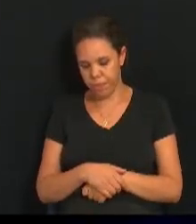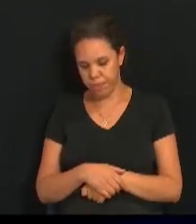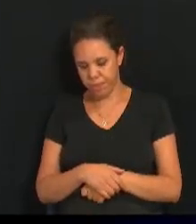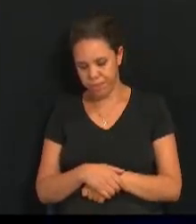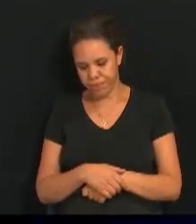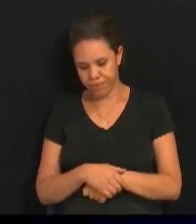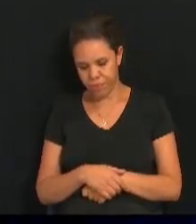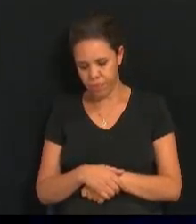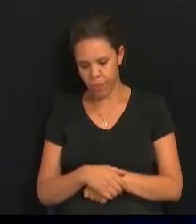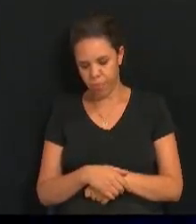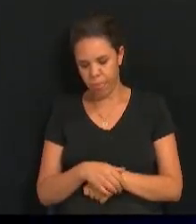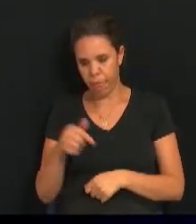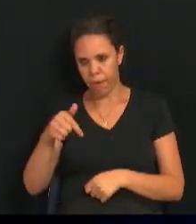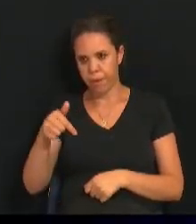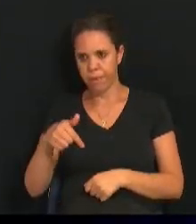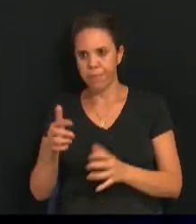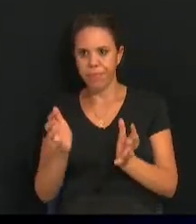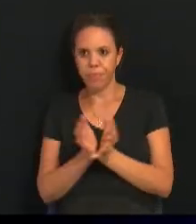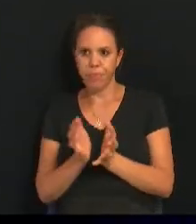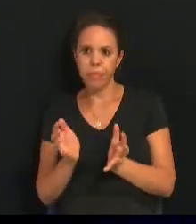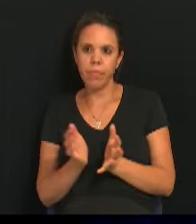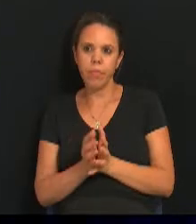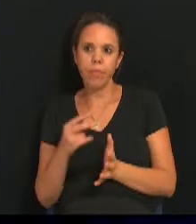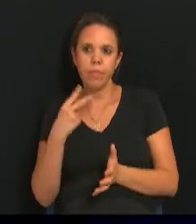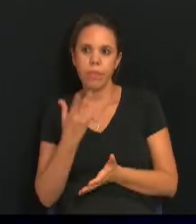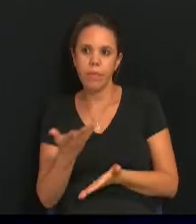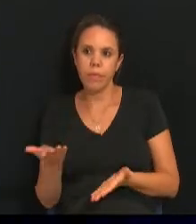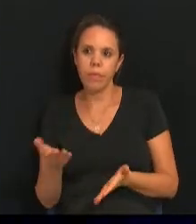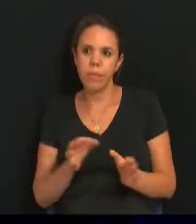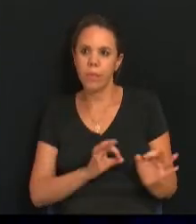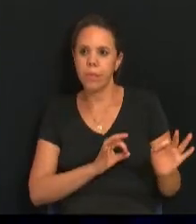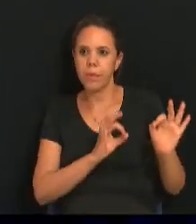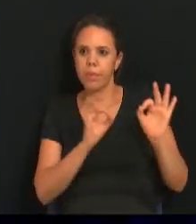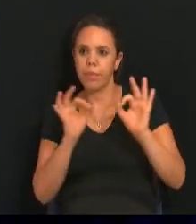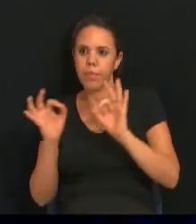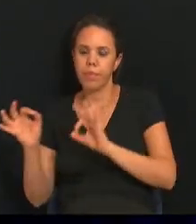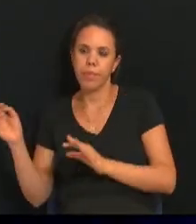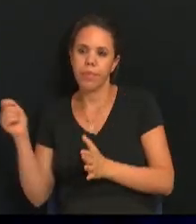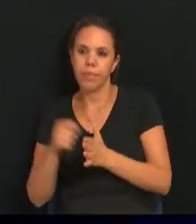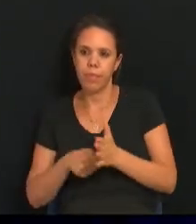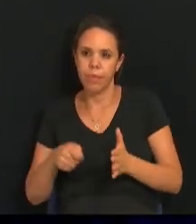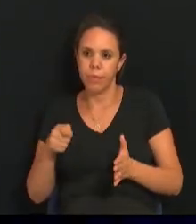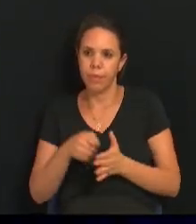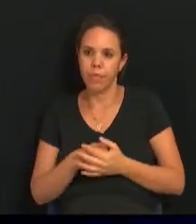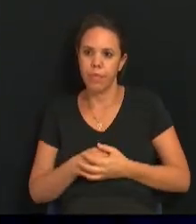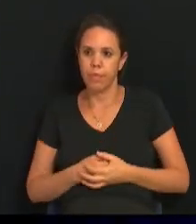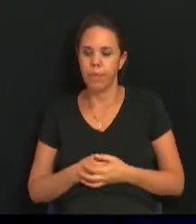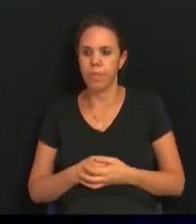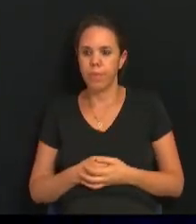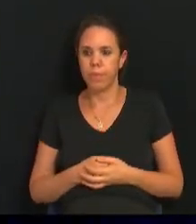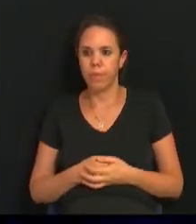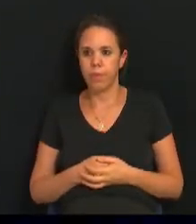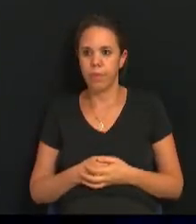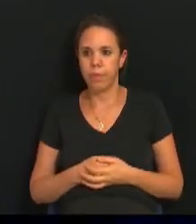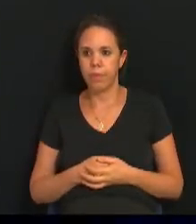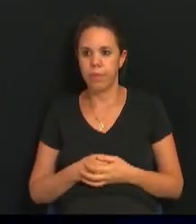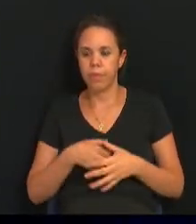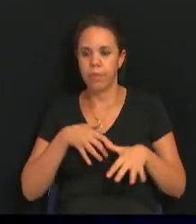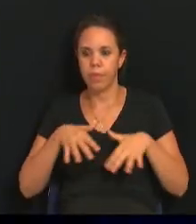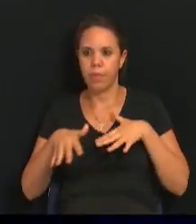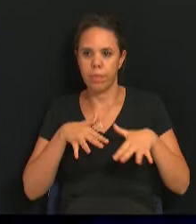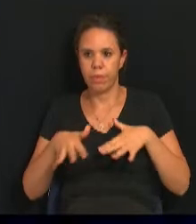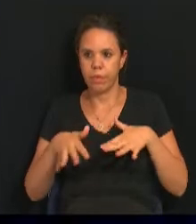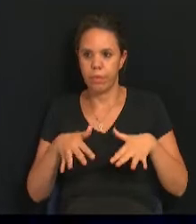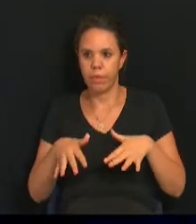dessa comissão, os vereadores que vêm acompanhando a nossa luta aí, nos movimentos que nós